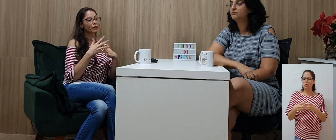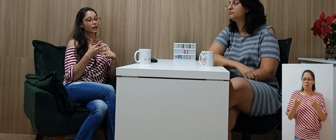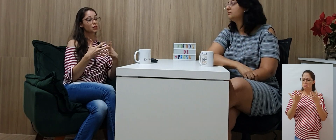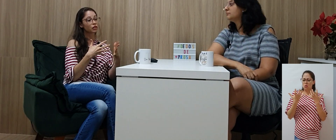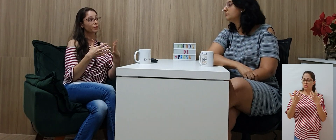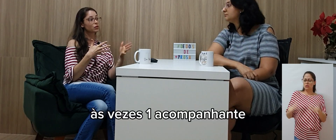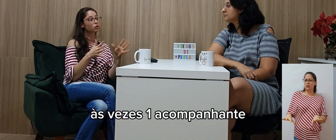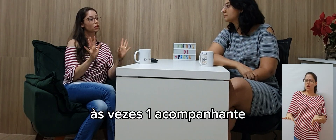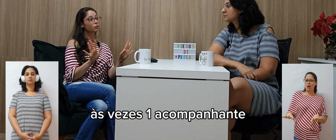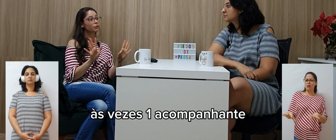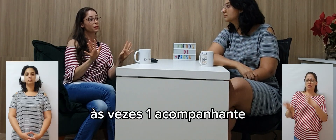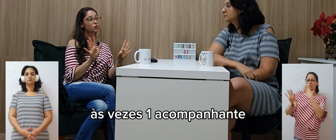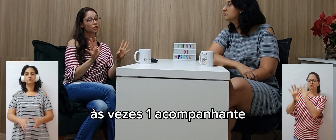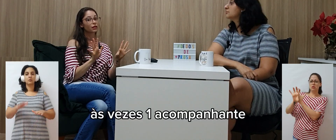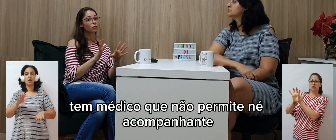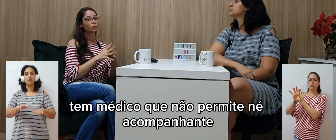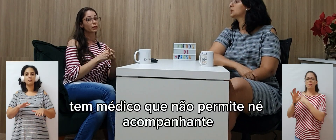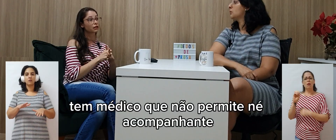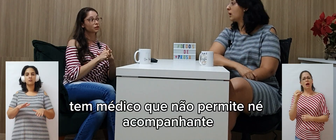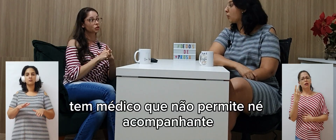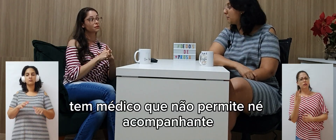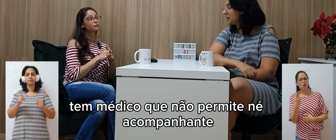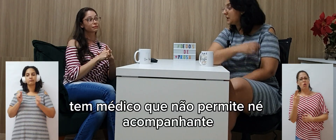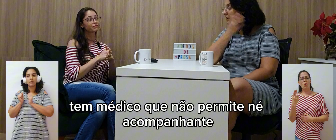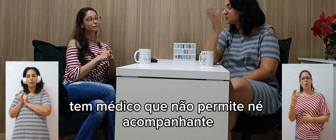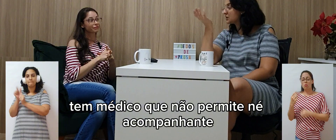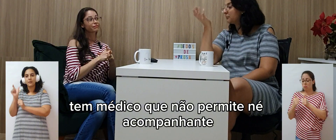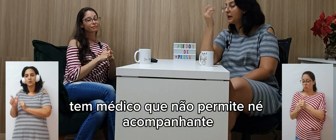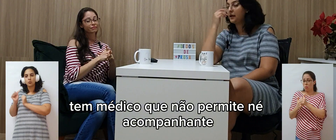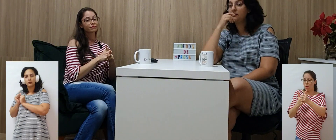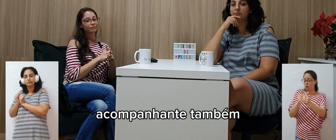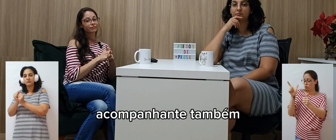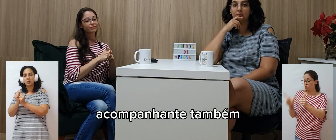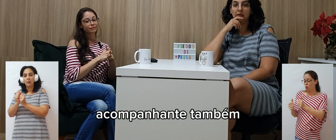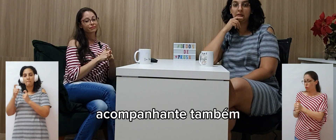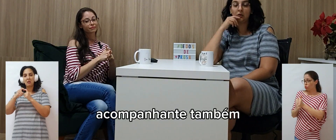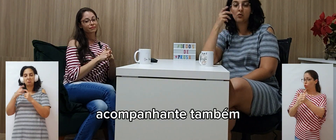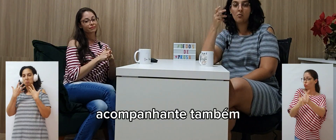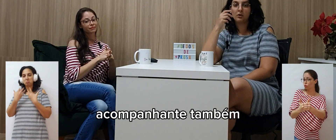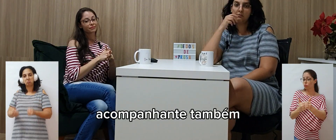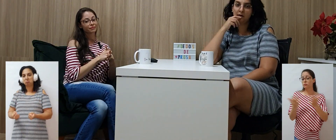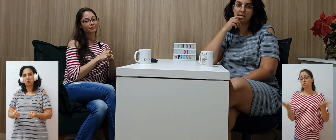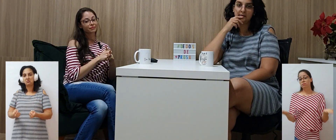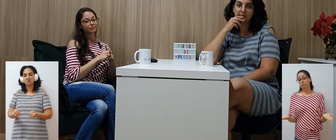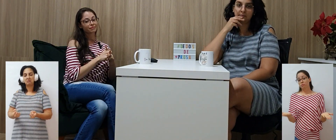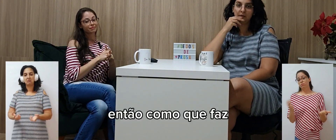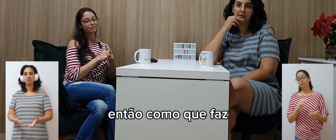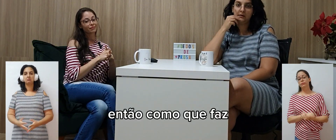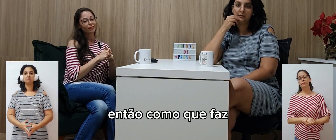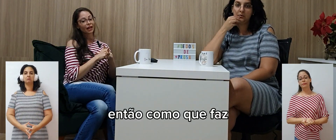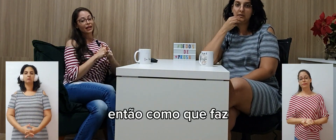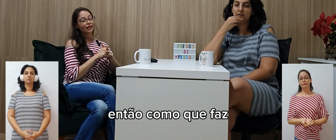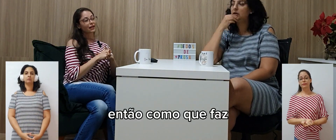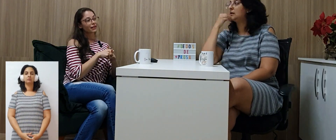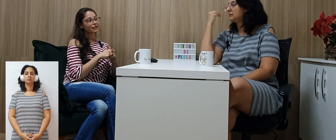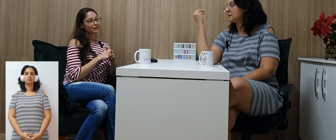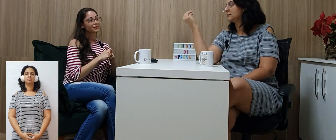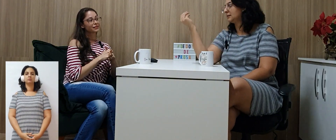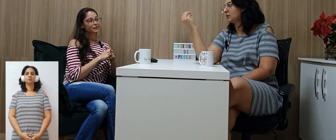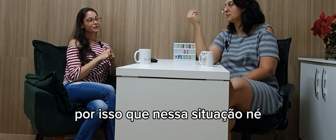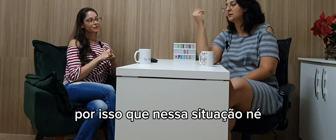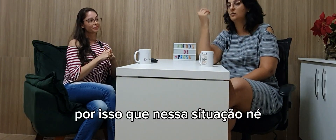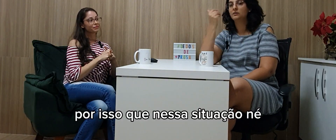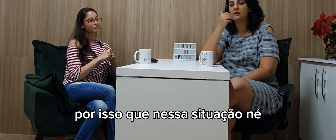um acompanhante, tem médico que não permite, né? Um acompanhante também. Então, como que faz? Por isso que